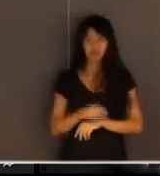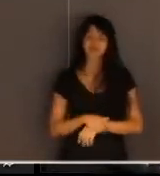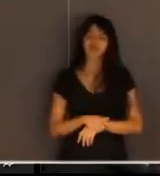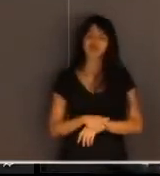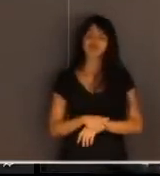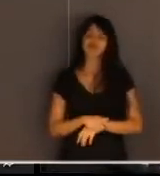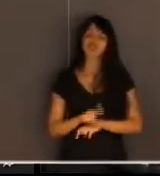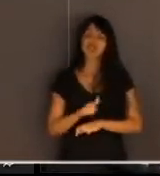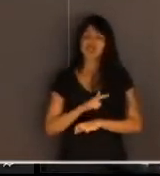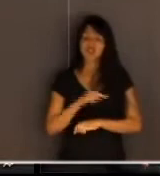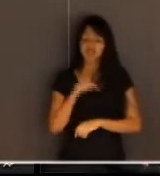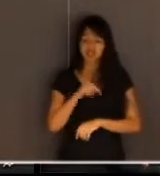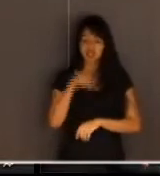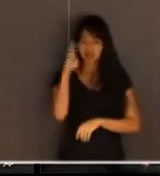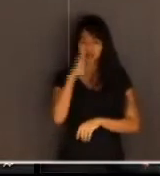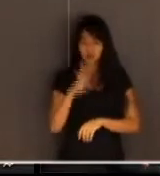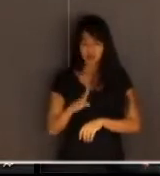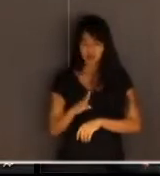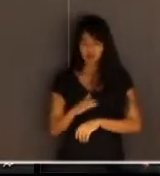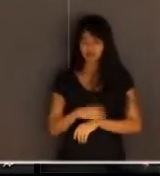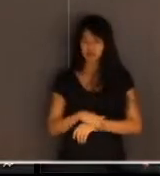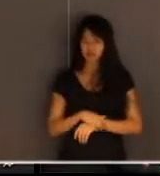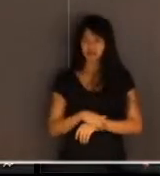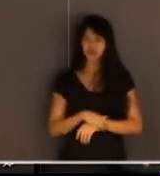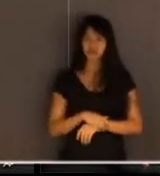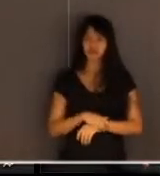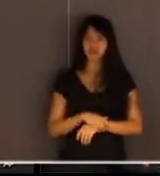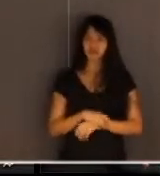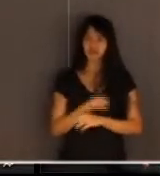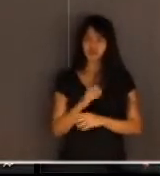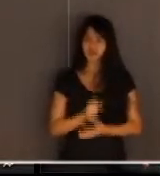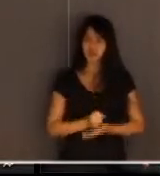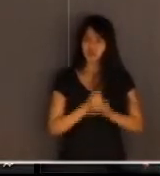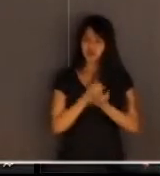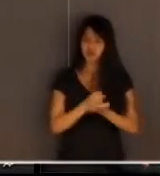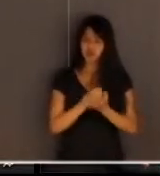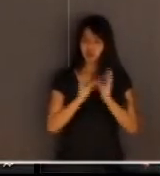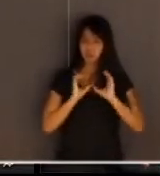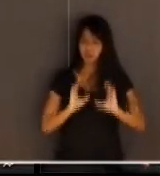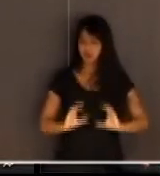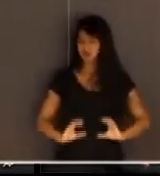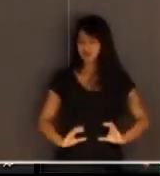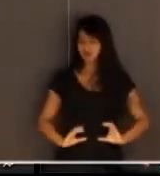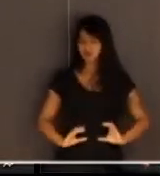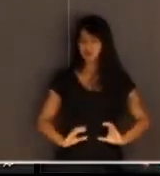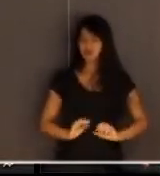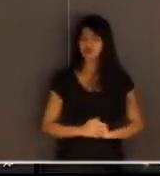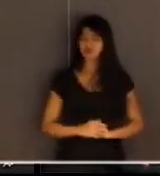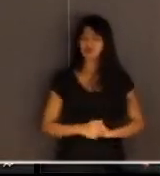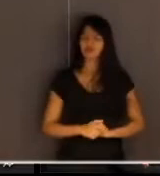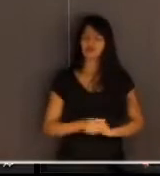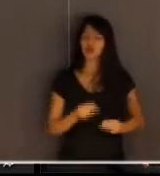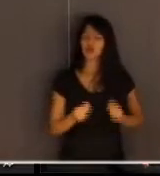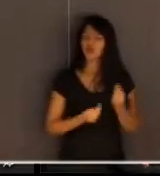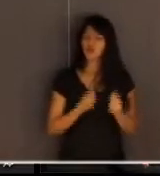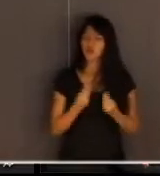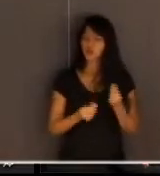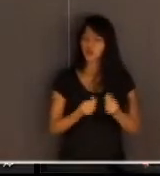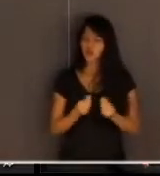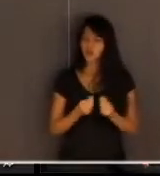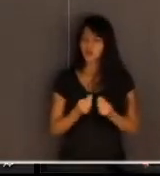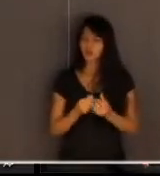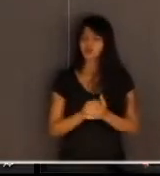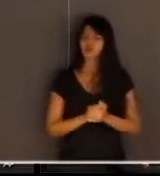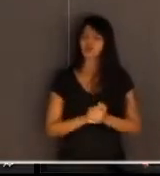Há no Brasil uma posição, uma postura muito grande e muito